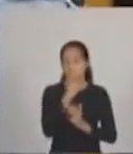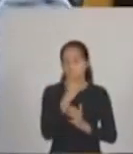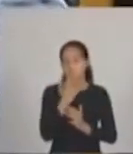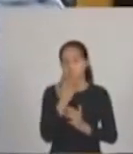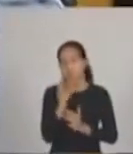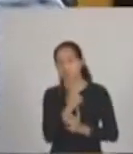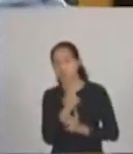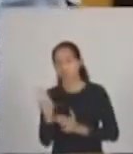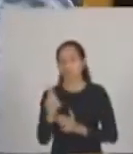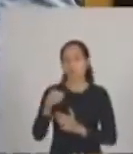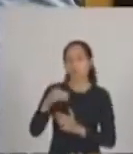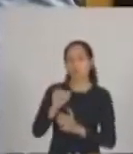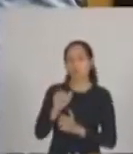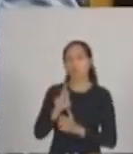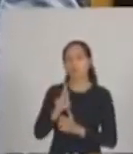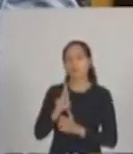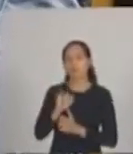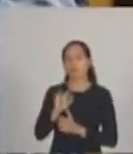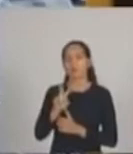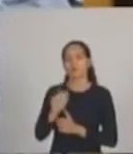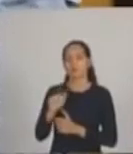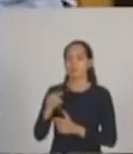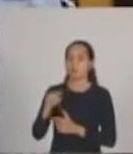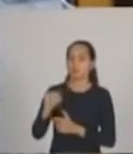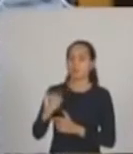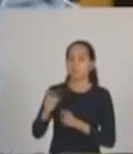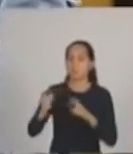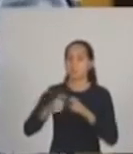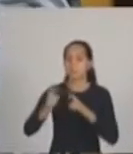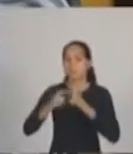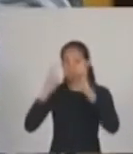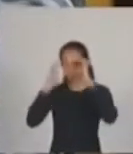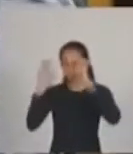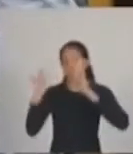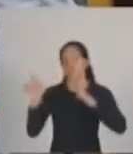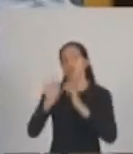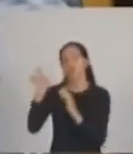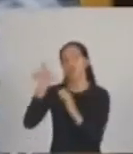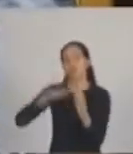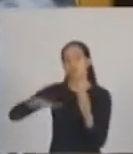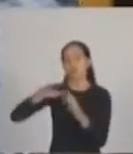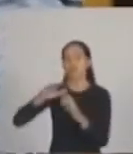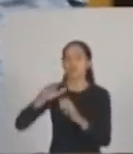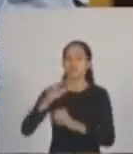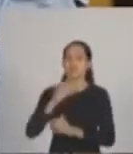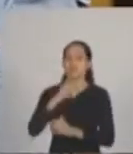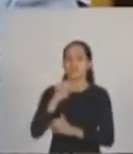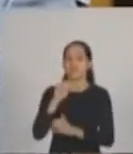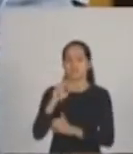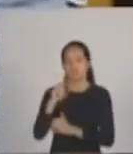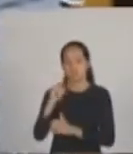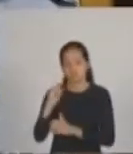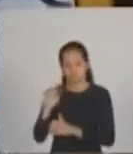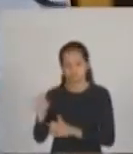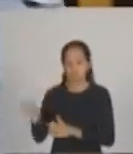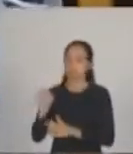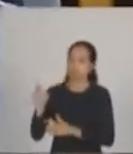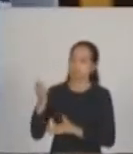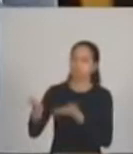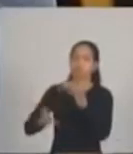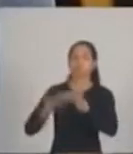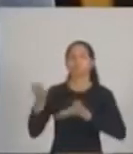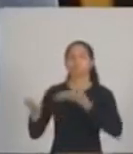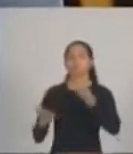doutora Marivânia, uma médica muito respeitada lá de Jacaraípe, pediatra, com relevantes serviços prestados. Daqui a